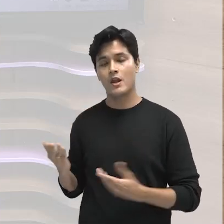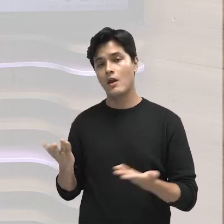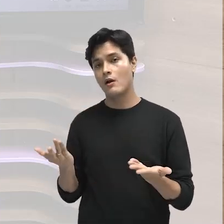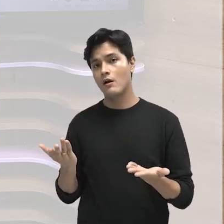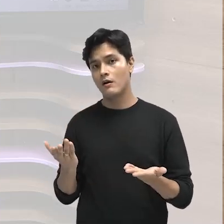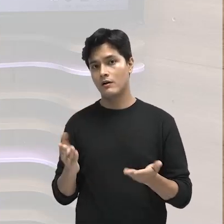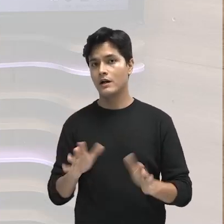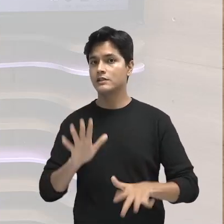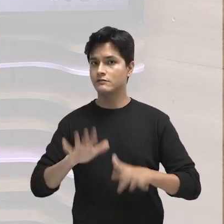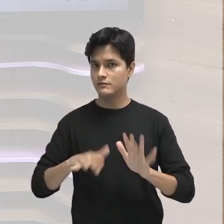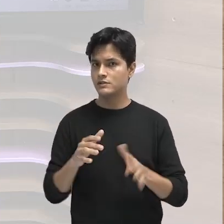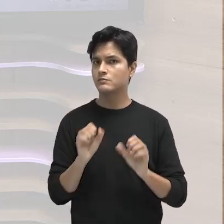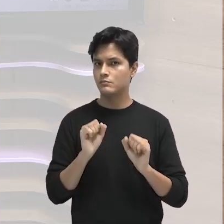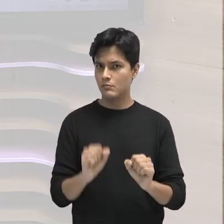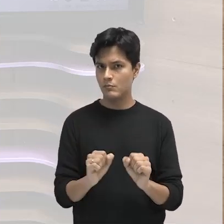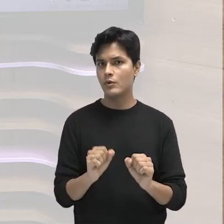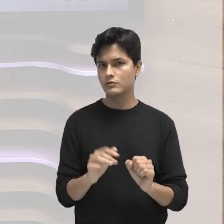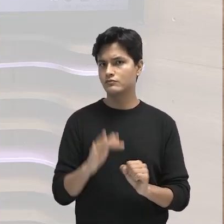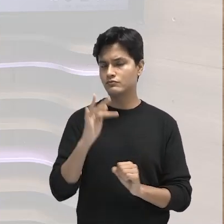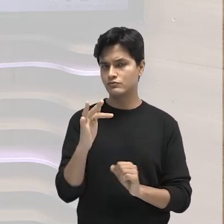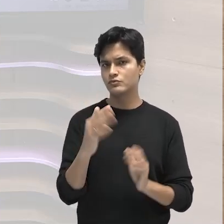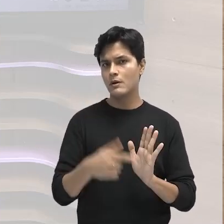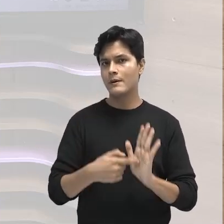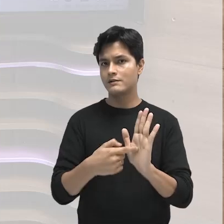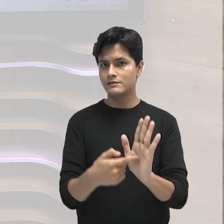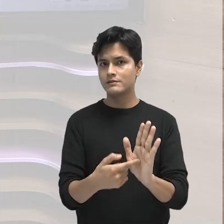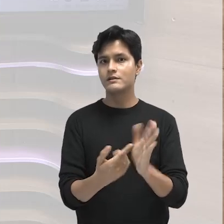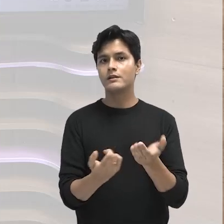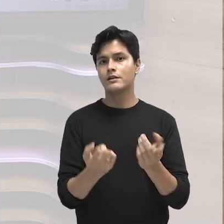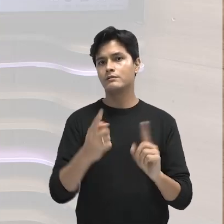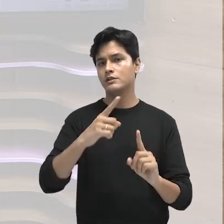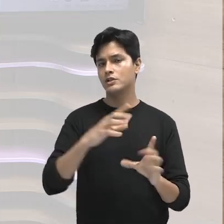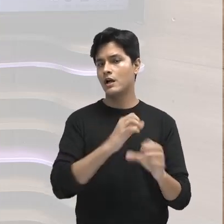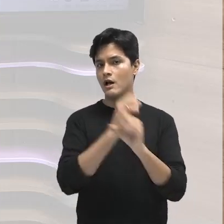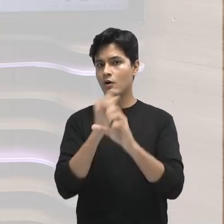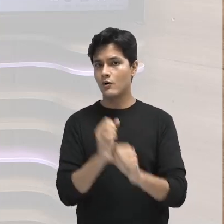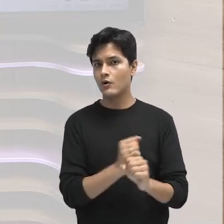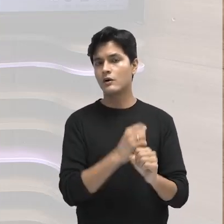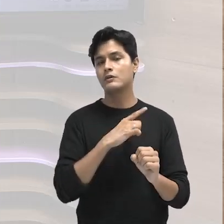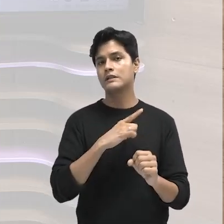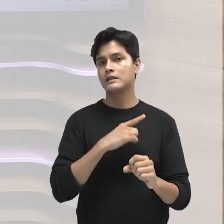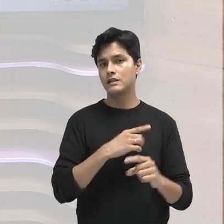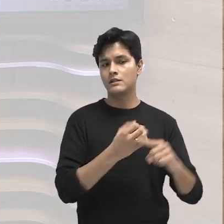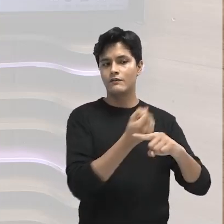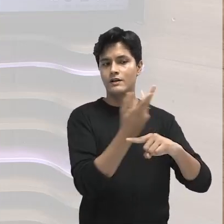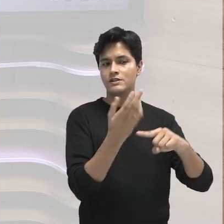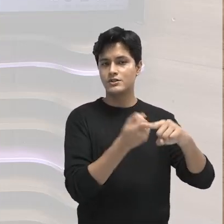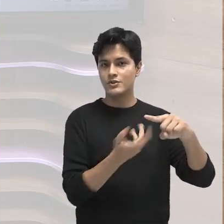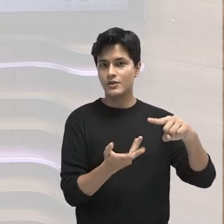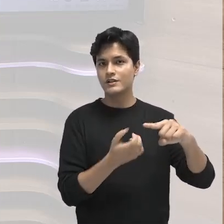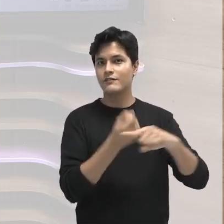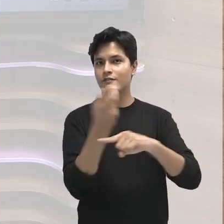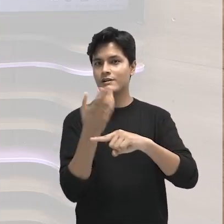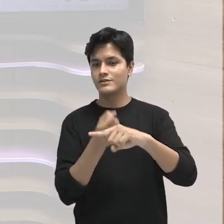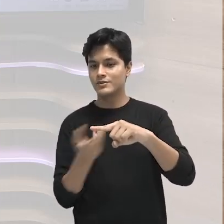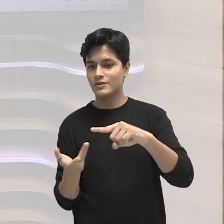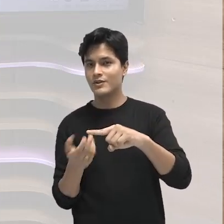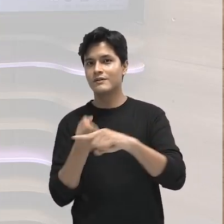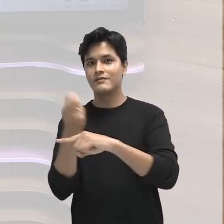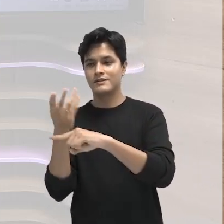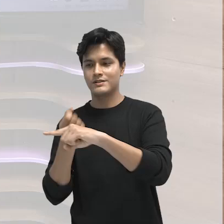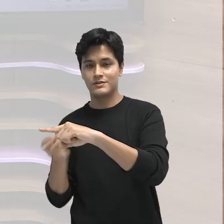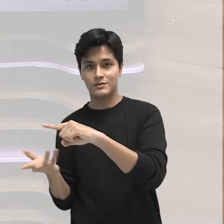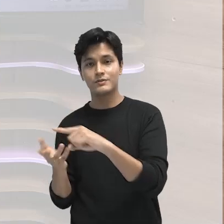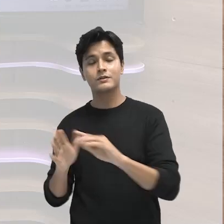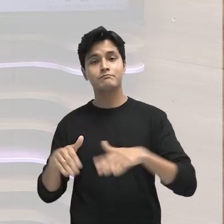algum momento da tua vida você vai se deparar com expressões numéricas com três frações, tá? E aí, para encontrar